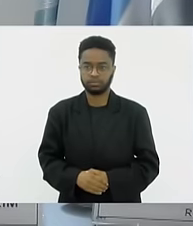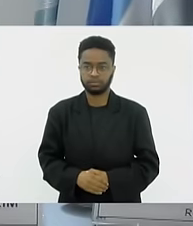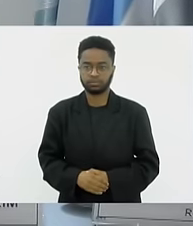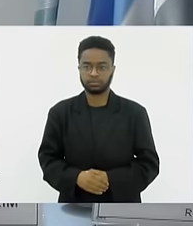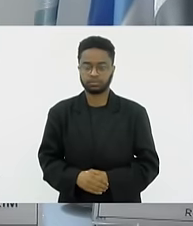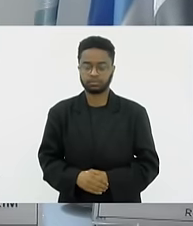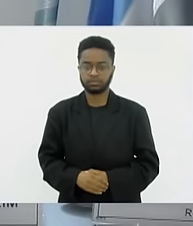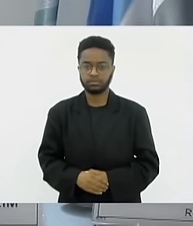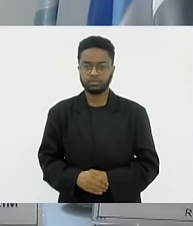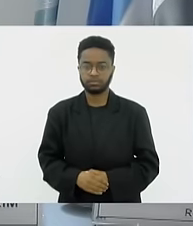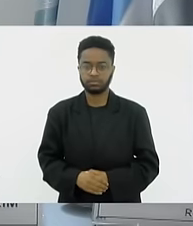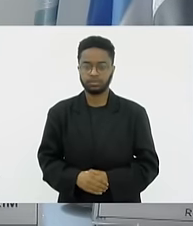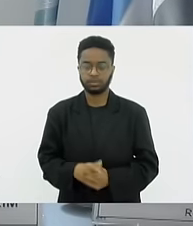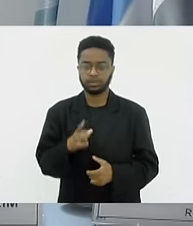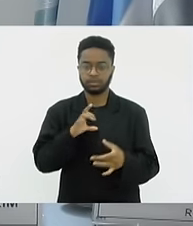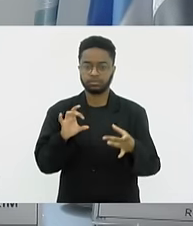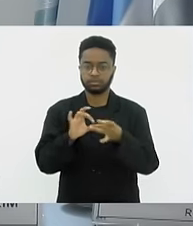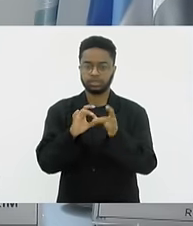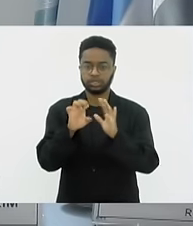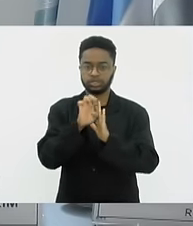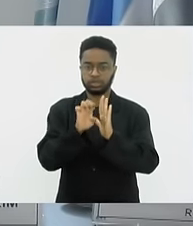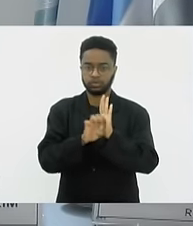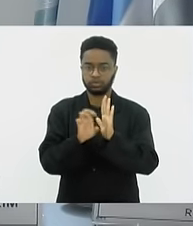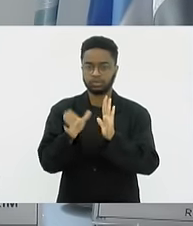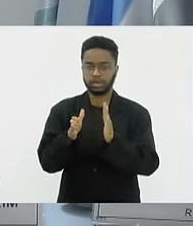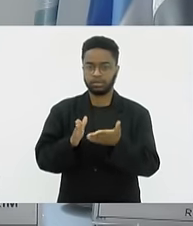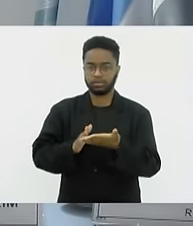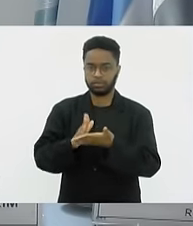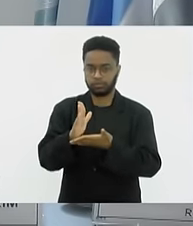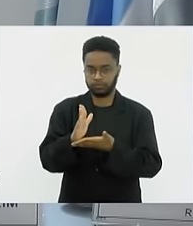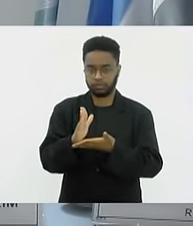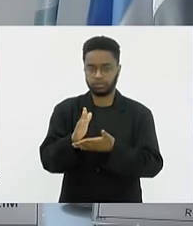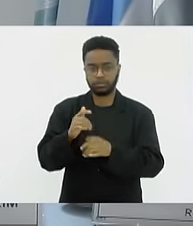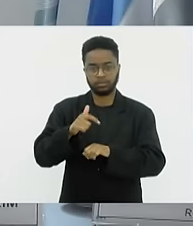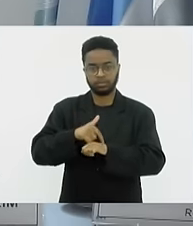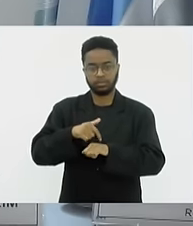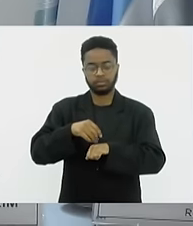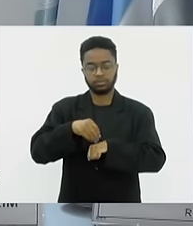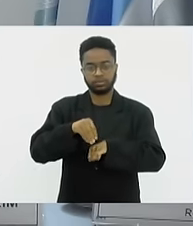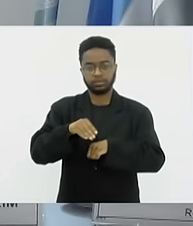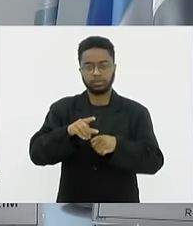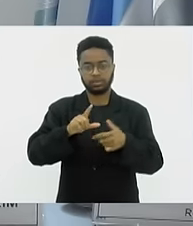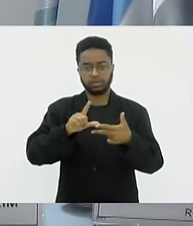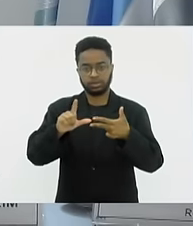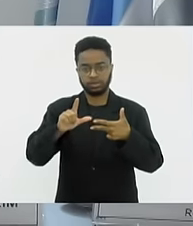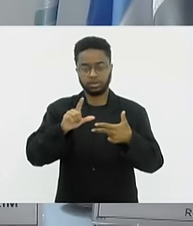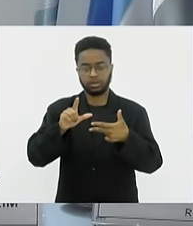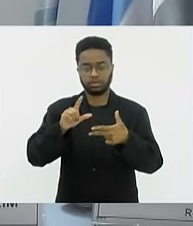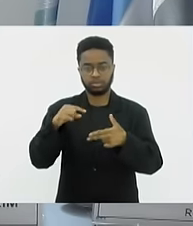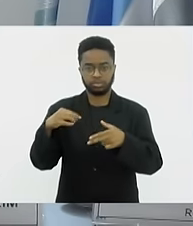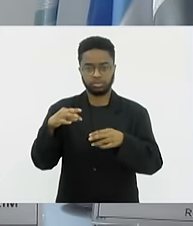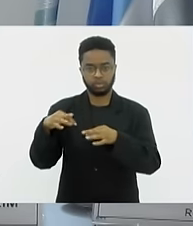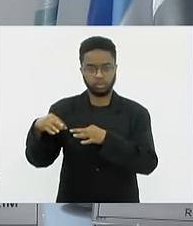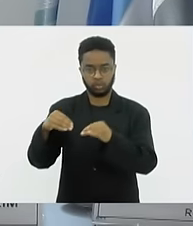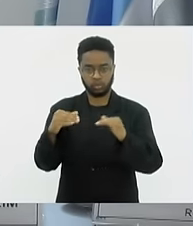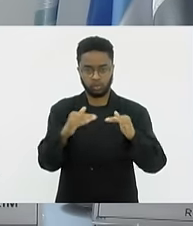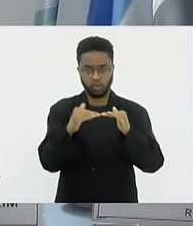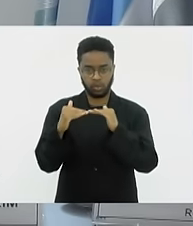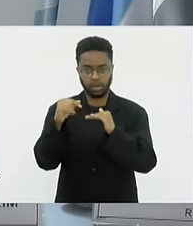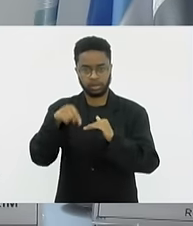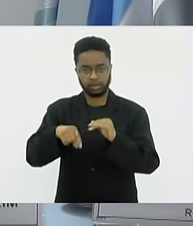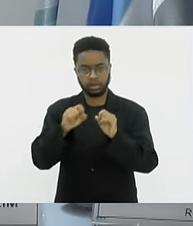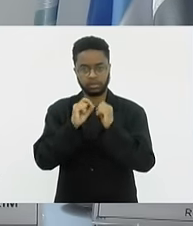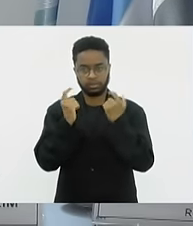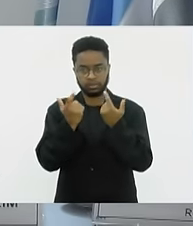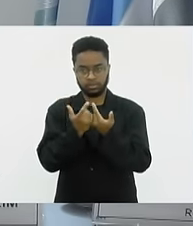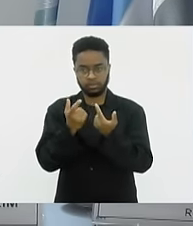isso faz parte do estatuto que foi aprovado, na indicação legislativa aprovada por unanimidade nessa casa, no último dia da